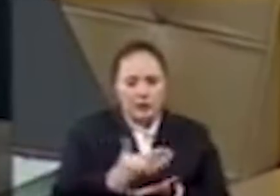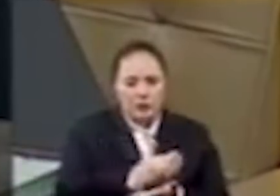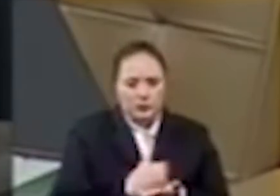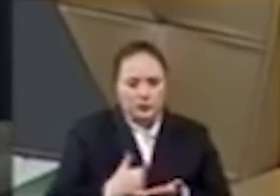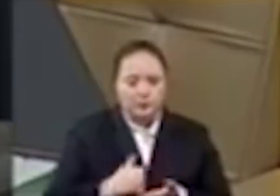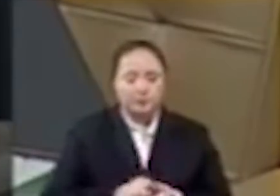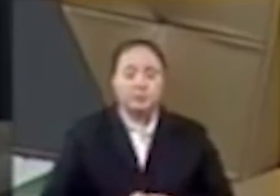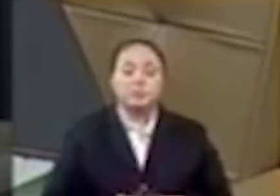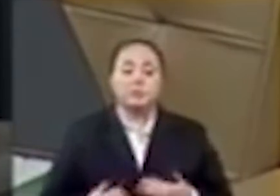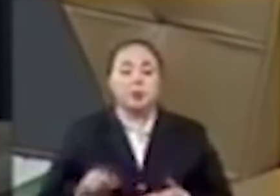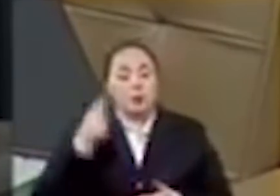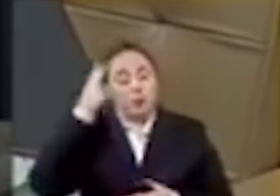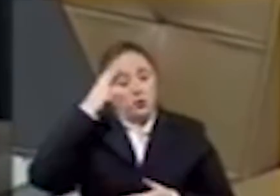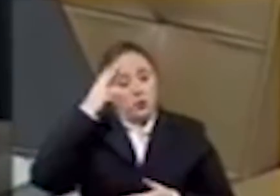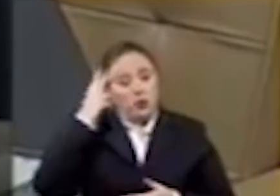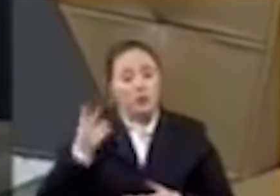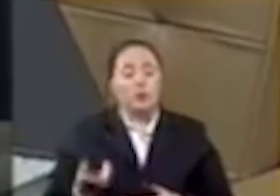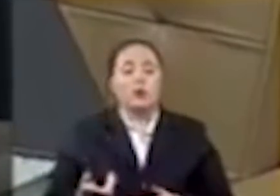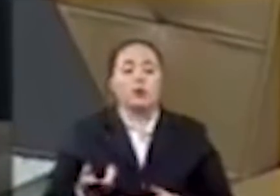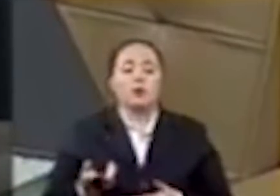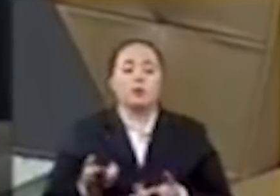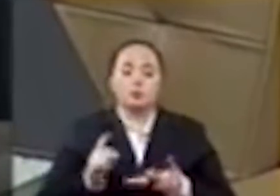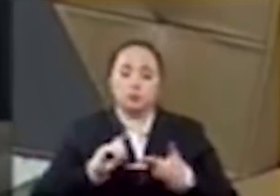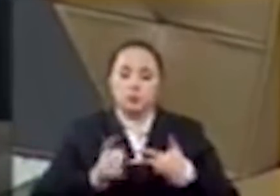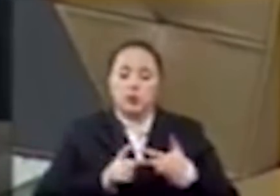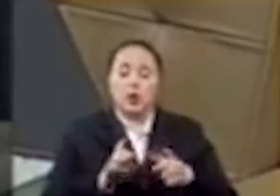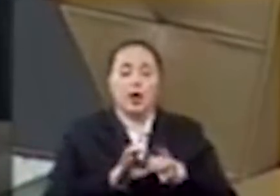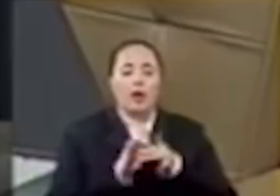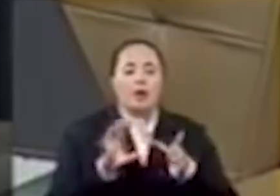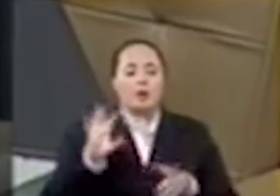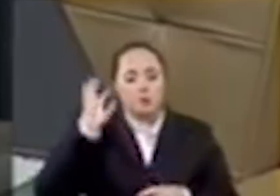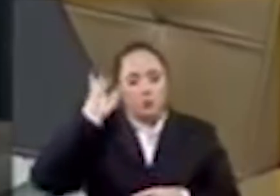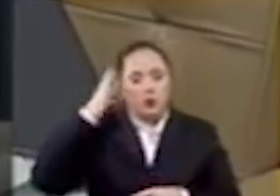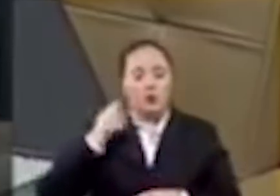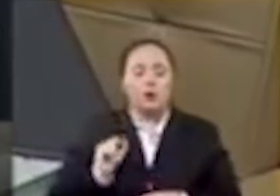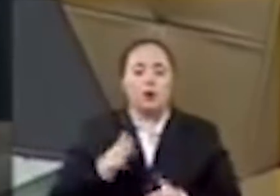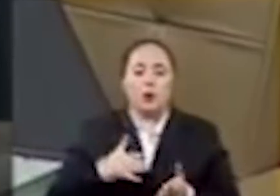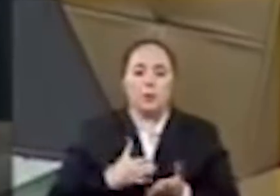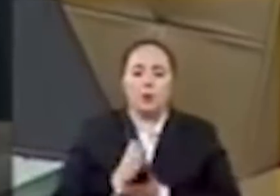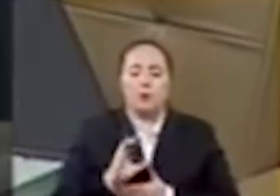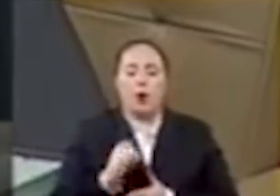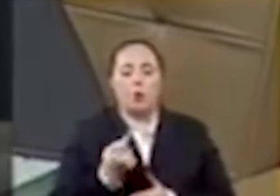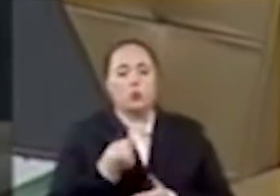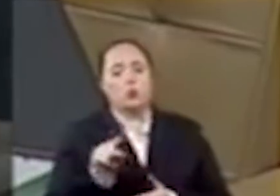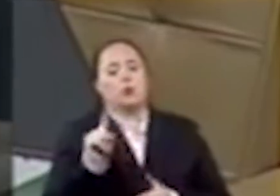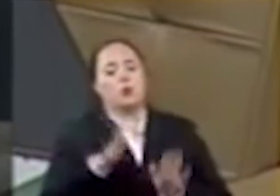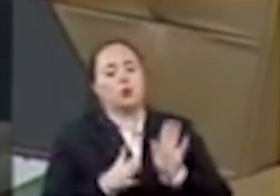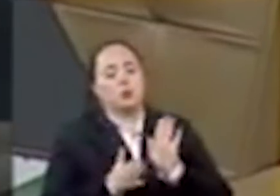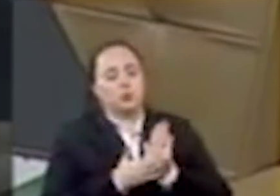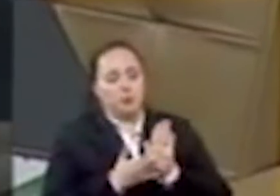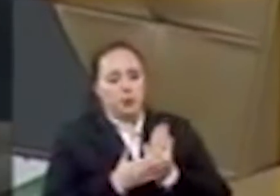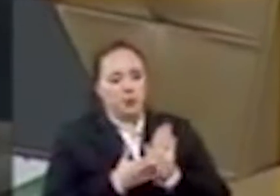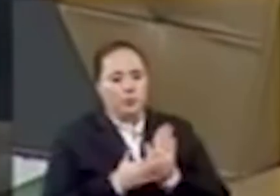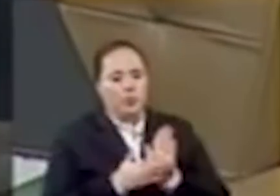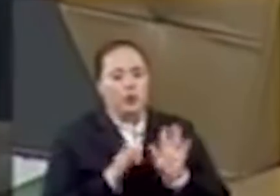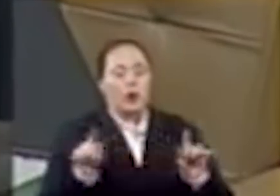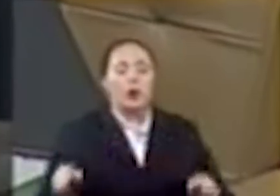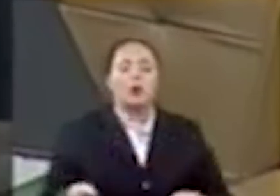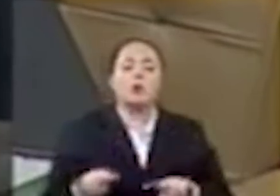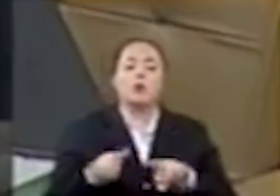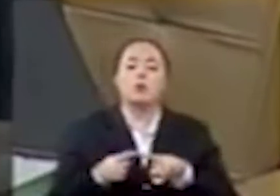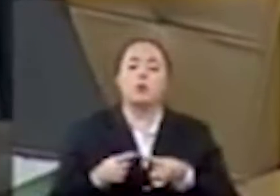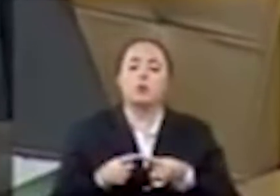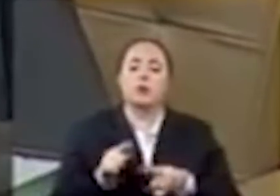com o chefe do Poder Executivo a liberdade decisória em aprovar ou não a proposta em conformidade